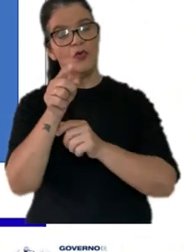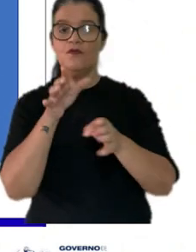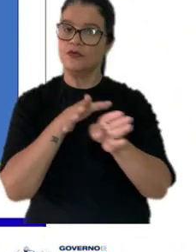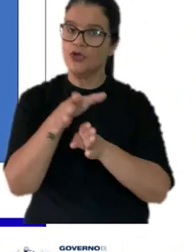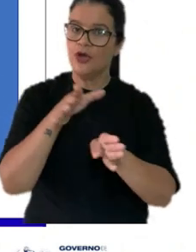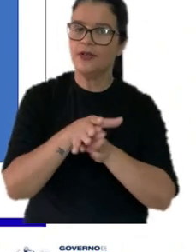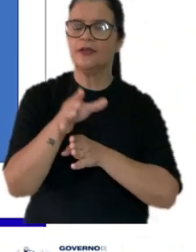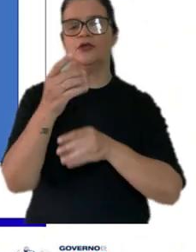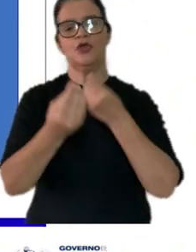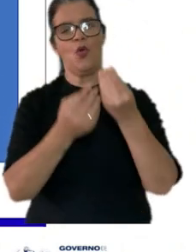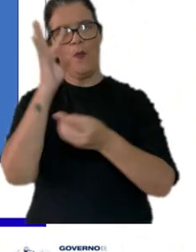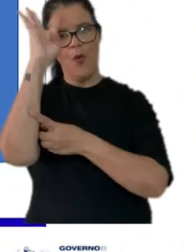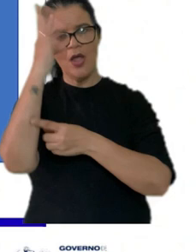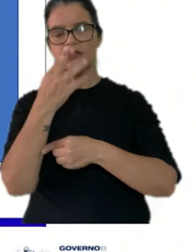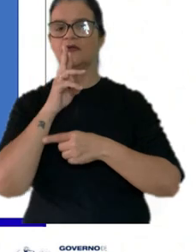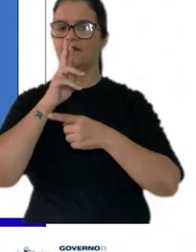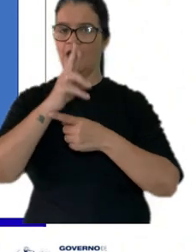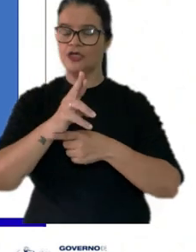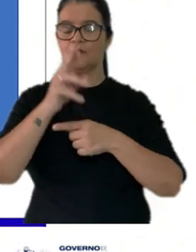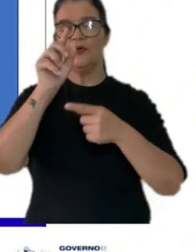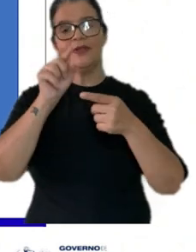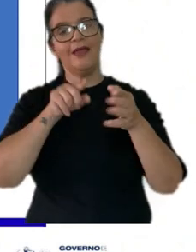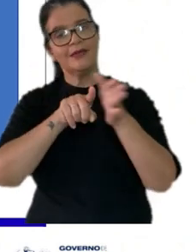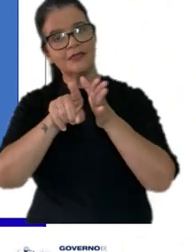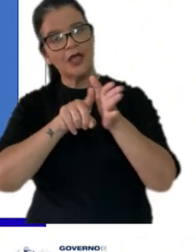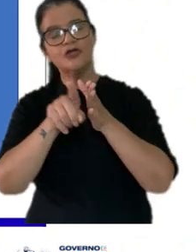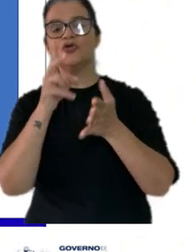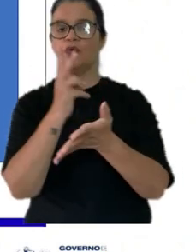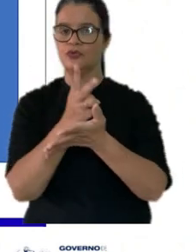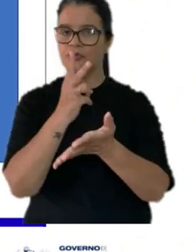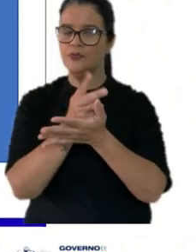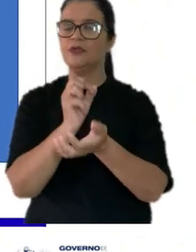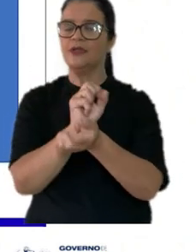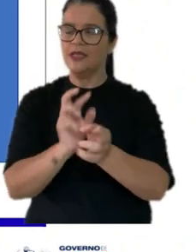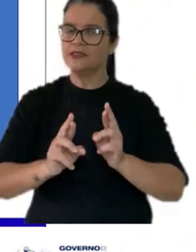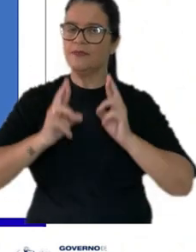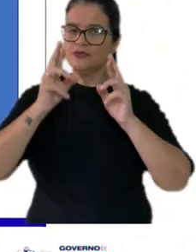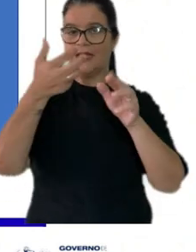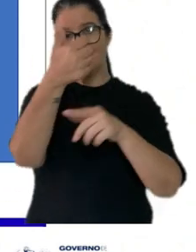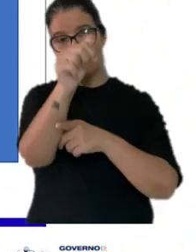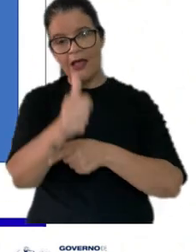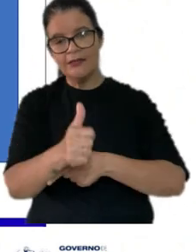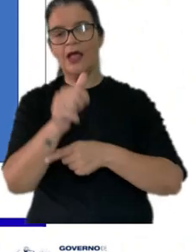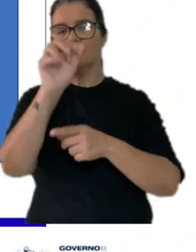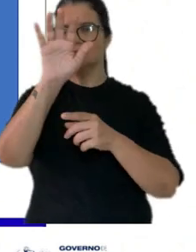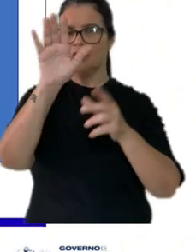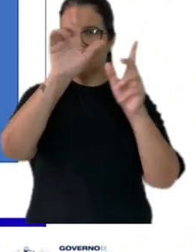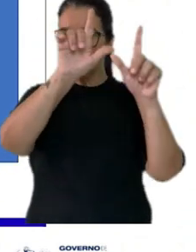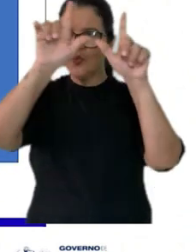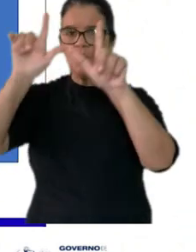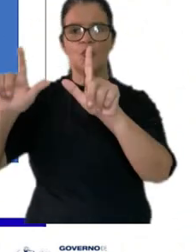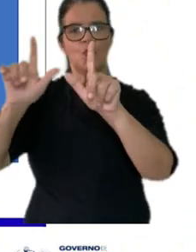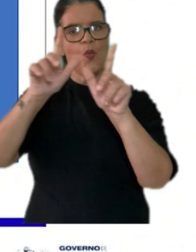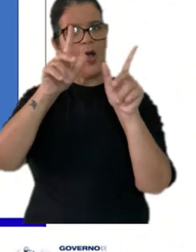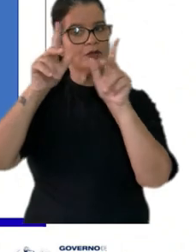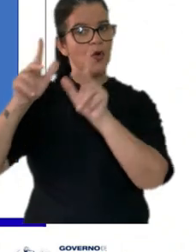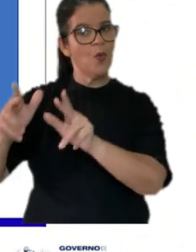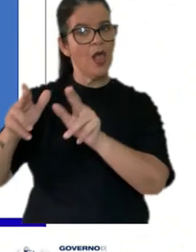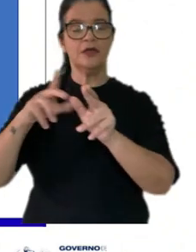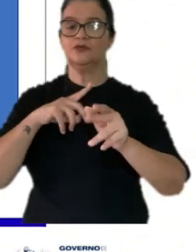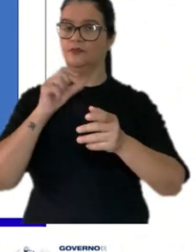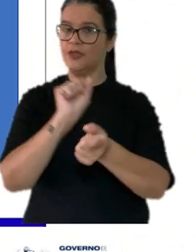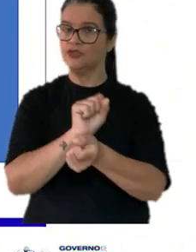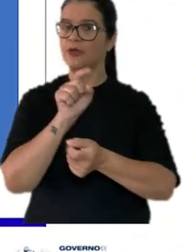como resolver essa questão dando continuidade nessa perspectiva na análise aí no quadro ao lado espero que você tenha